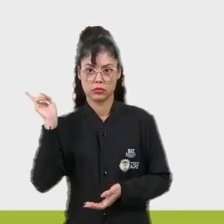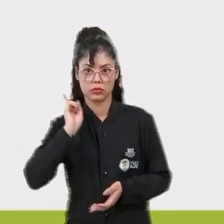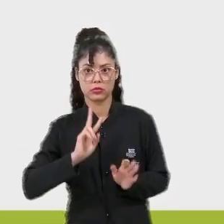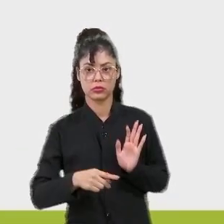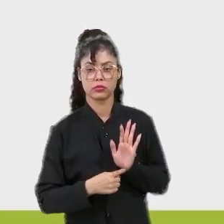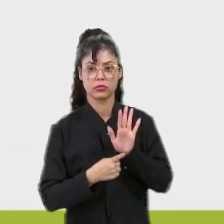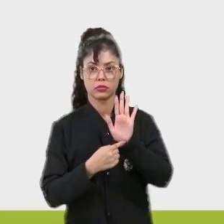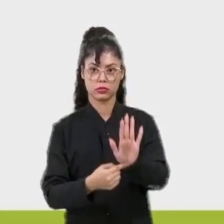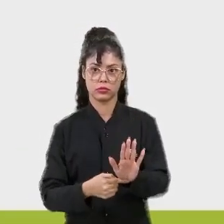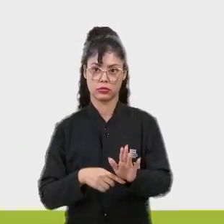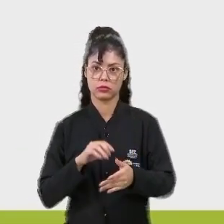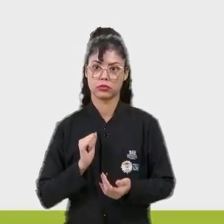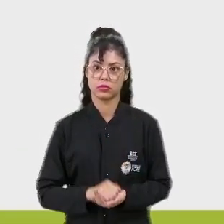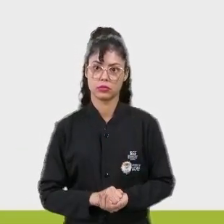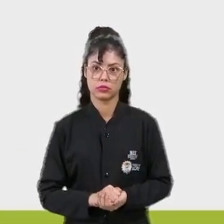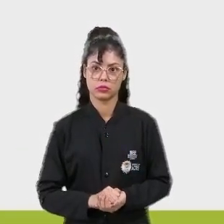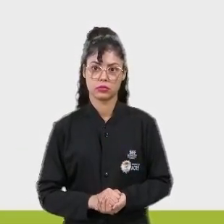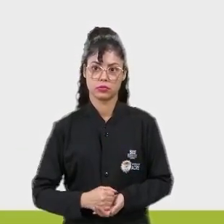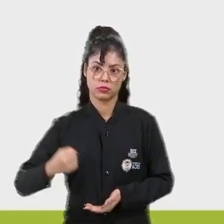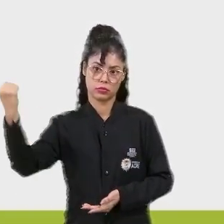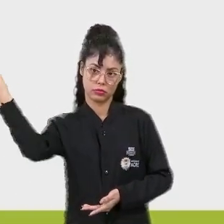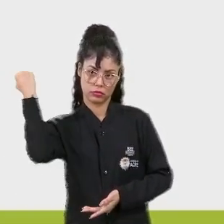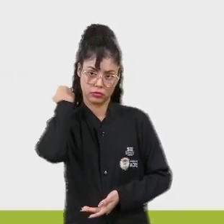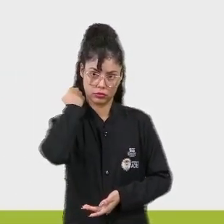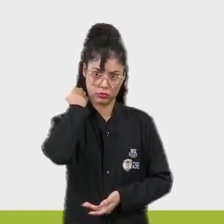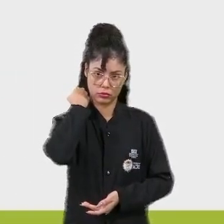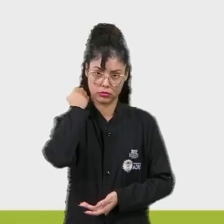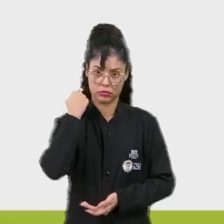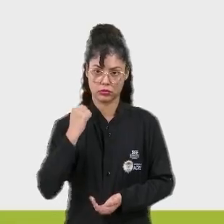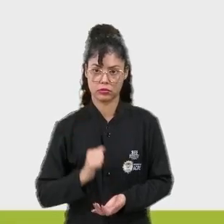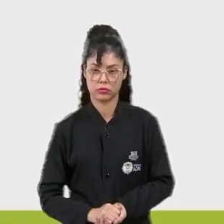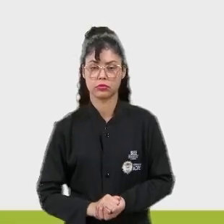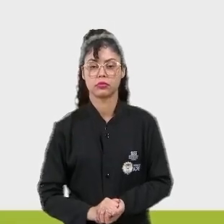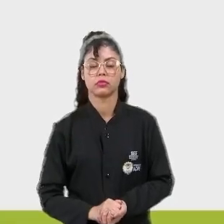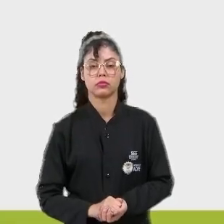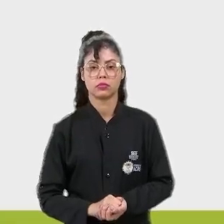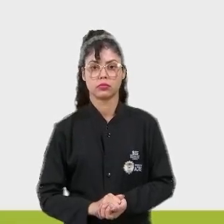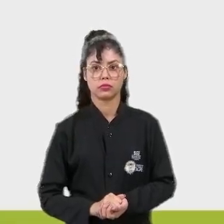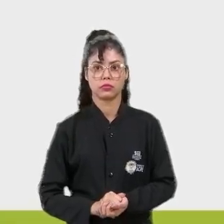A vítima apresentava perfuração